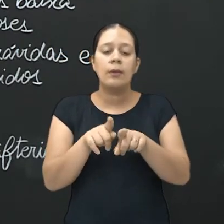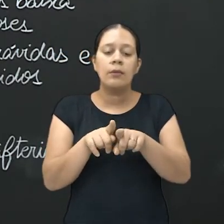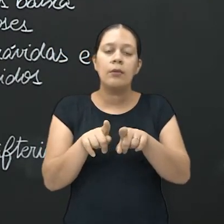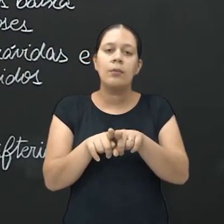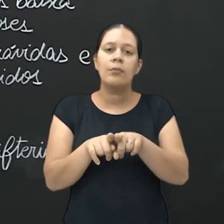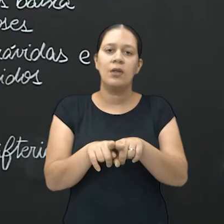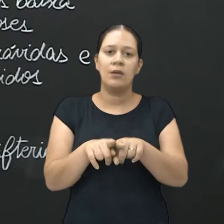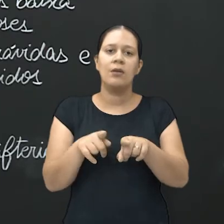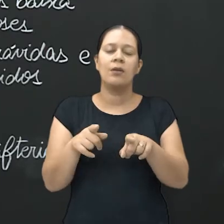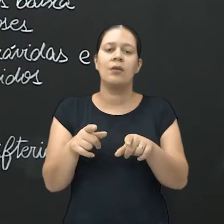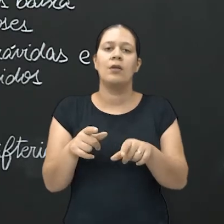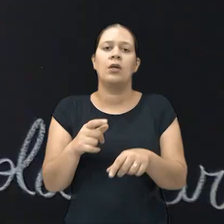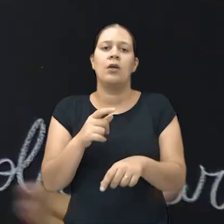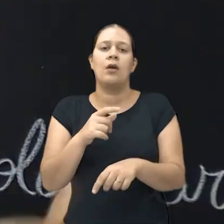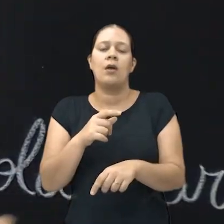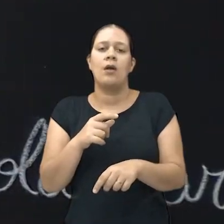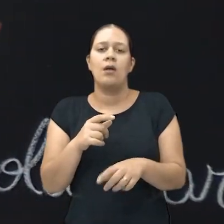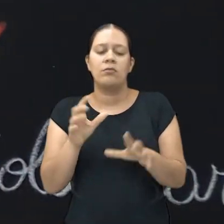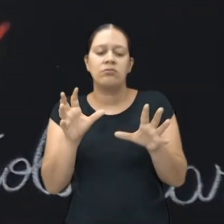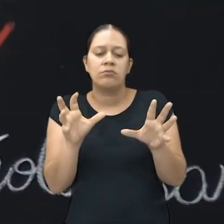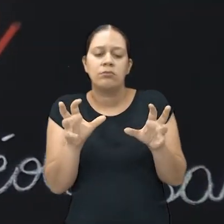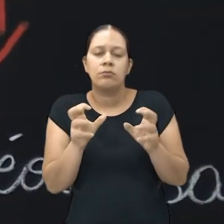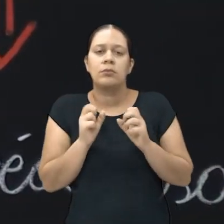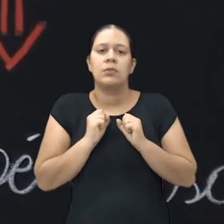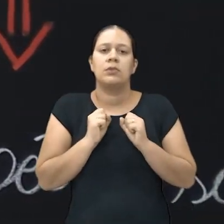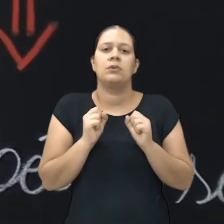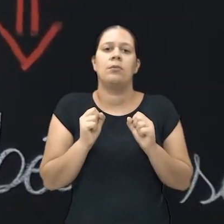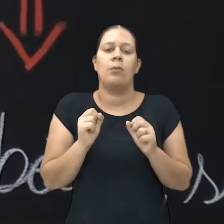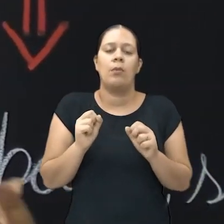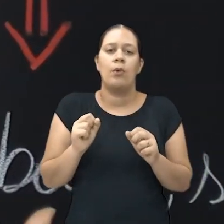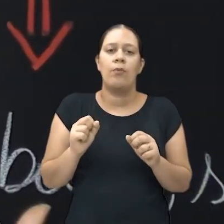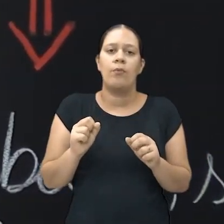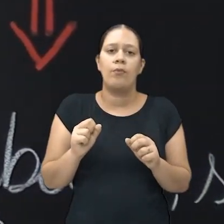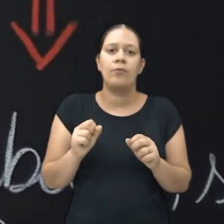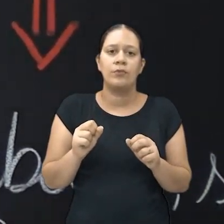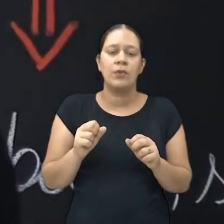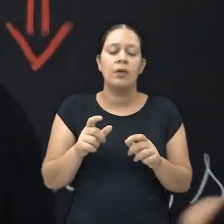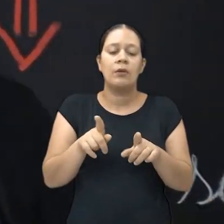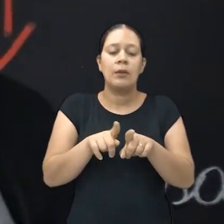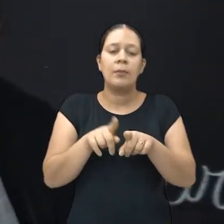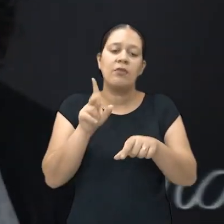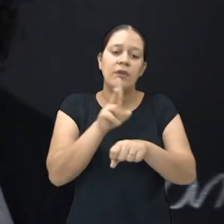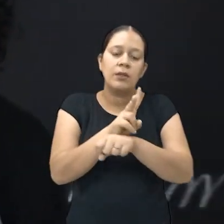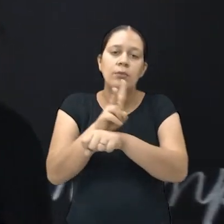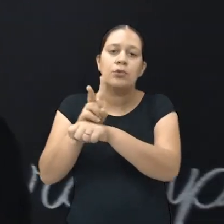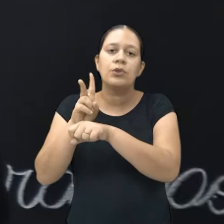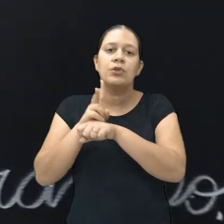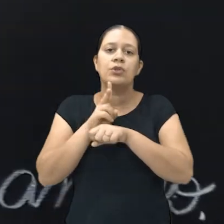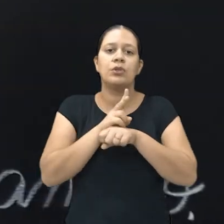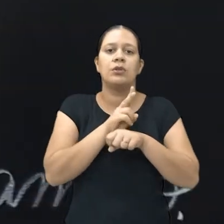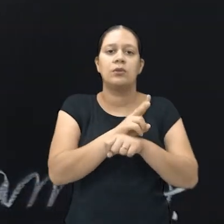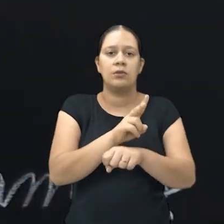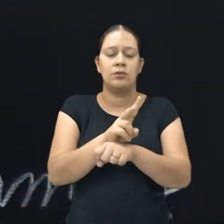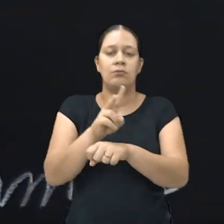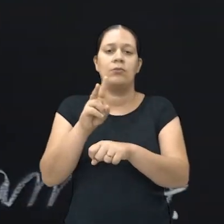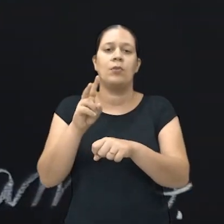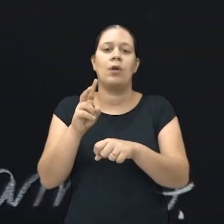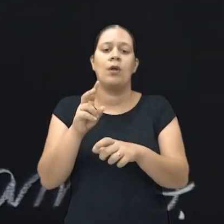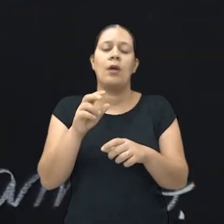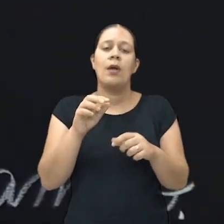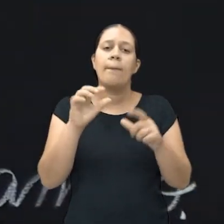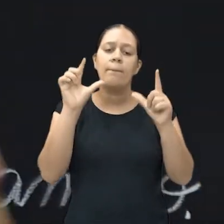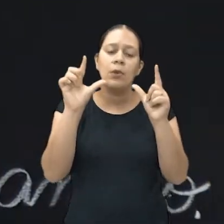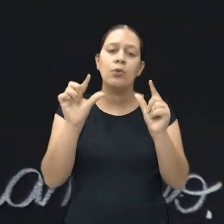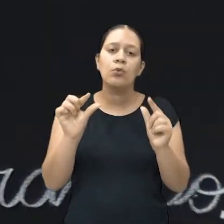é uma imunização mais baixa. Vai te proteger, ou seja, vai haver a formação de anticorpos, porém numa proporção